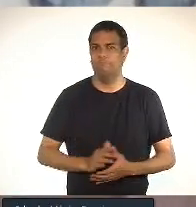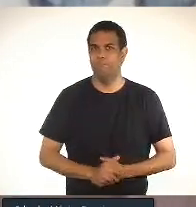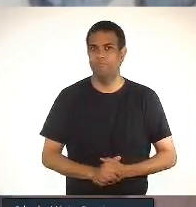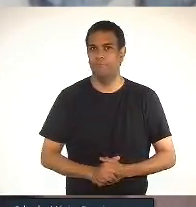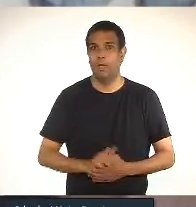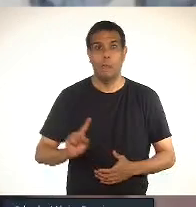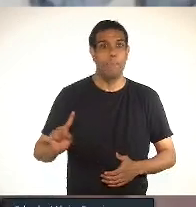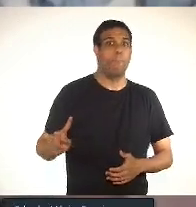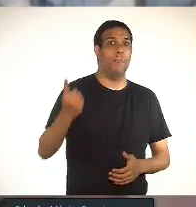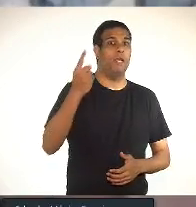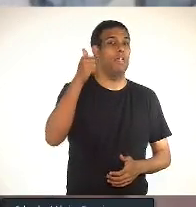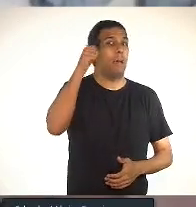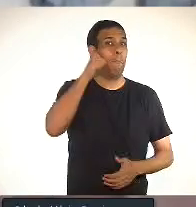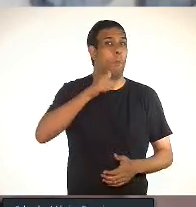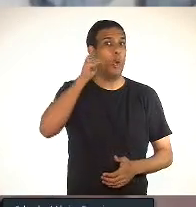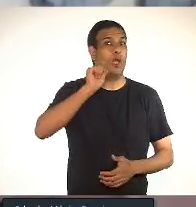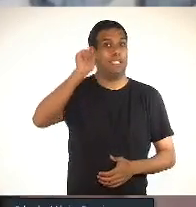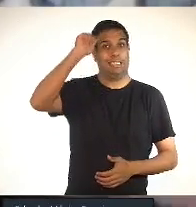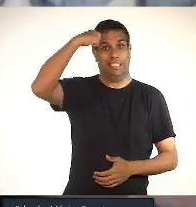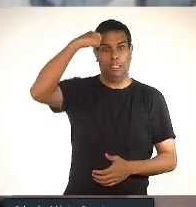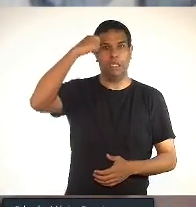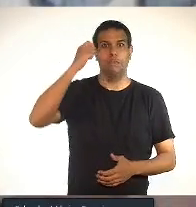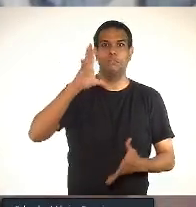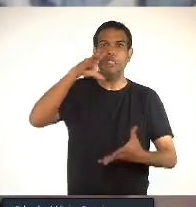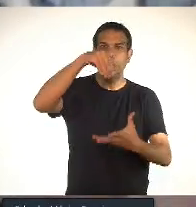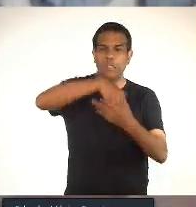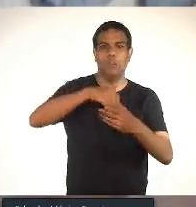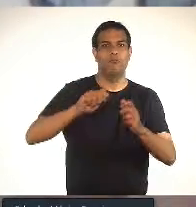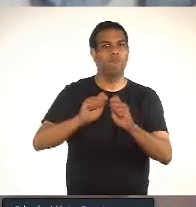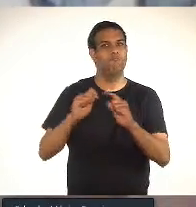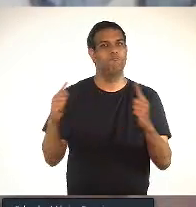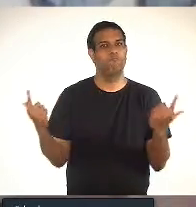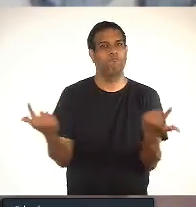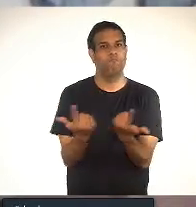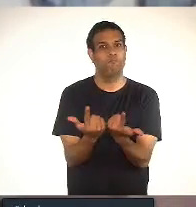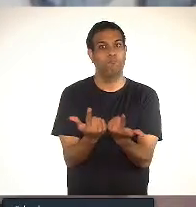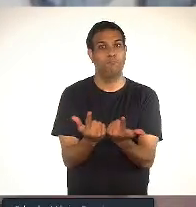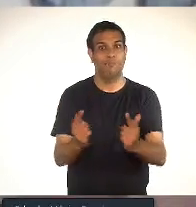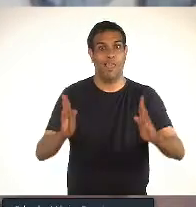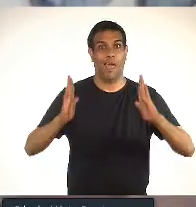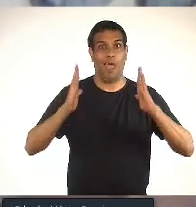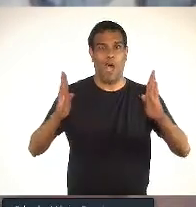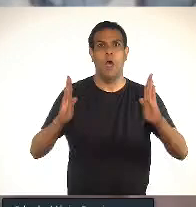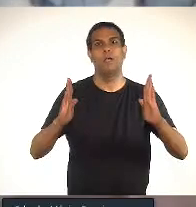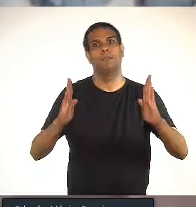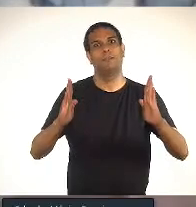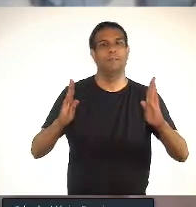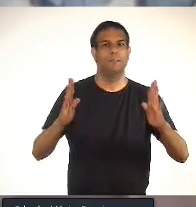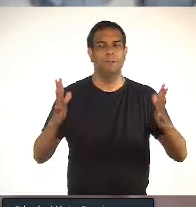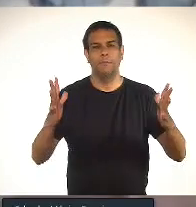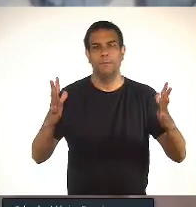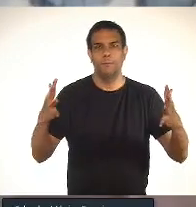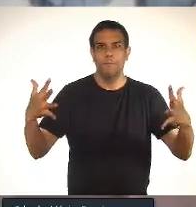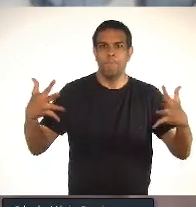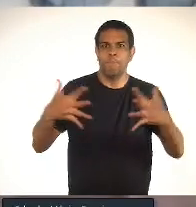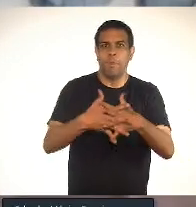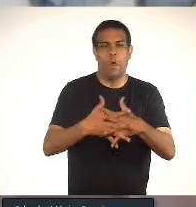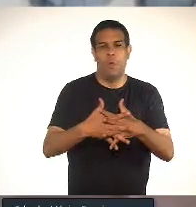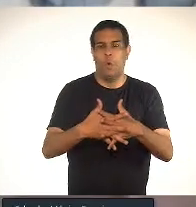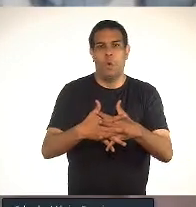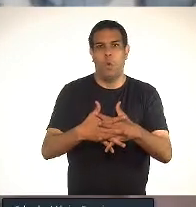primeira mulher, e num período que nos colocou em xeque nesse